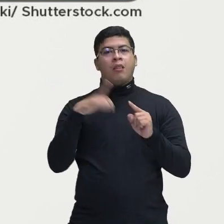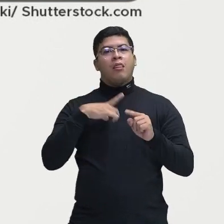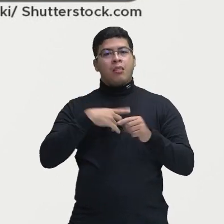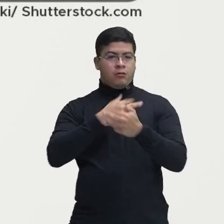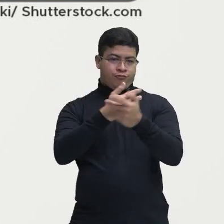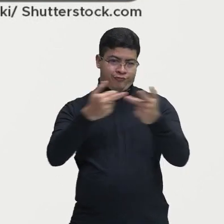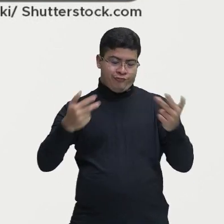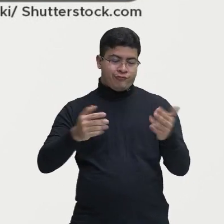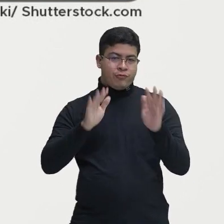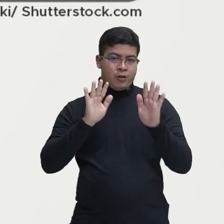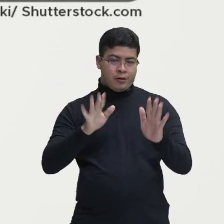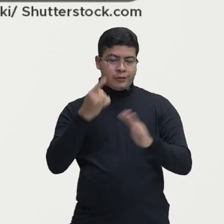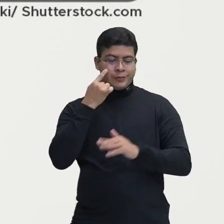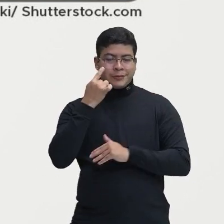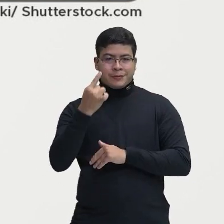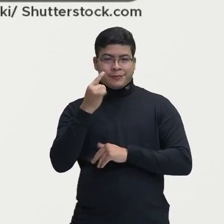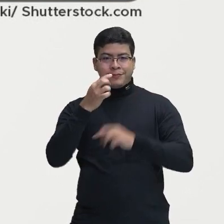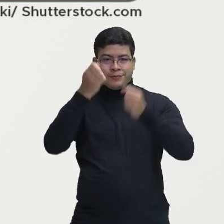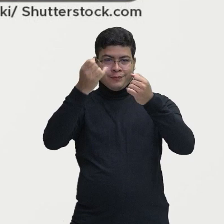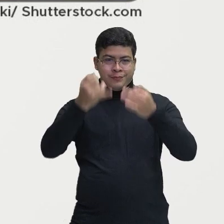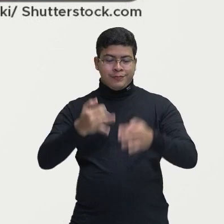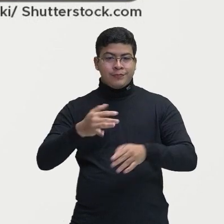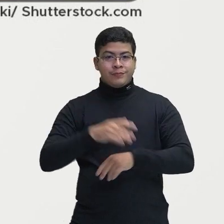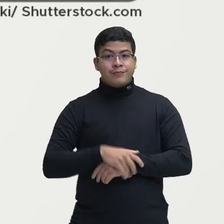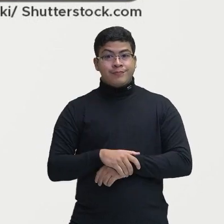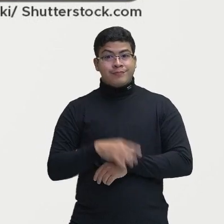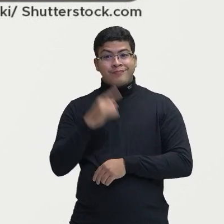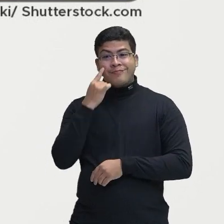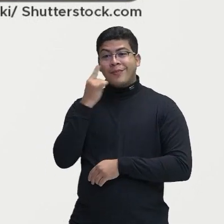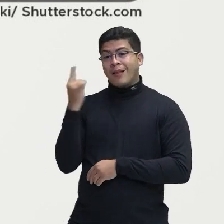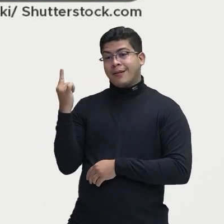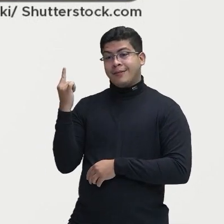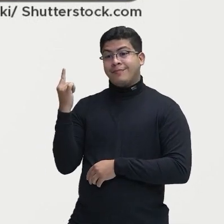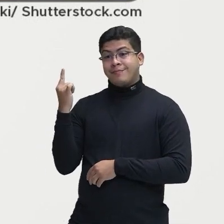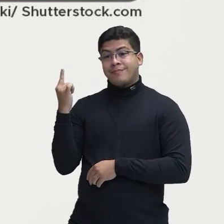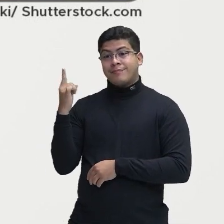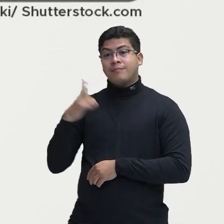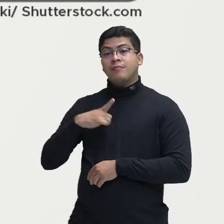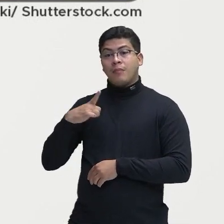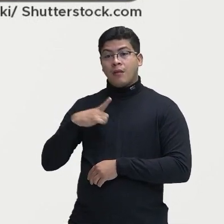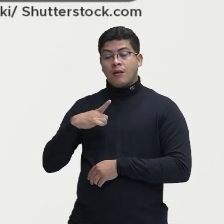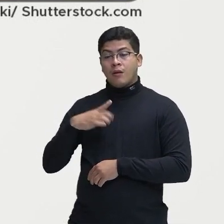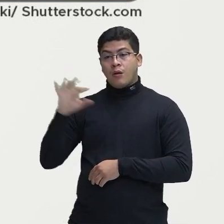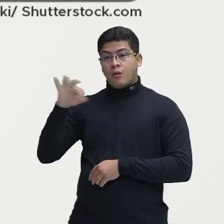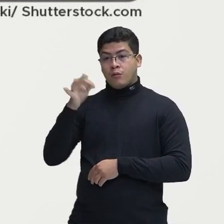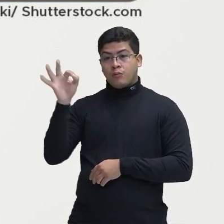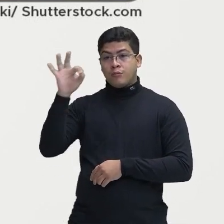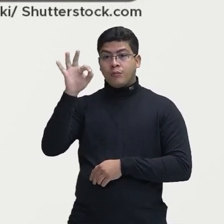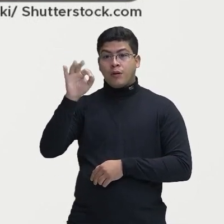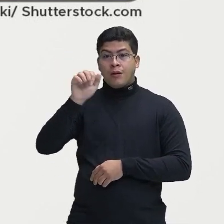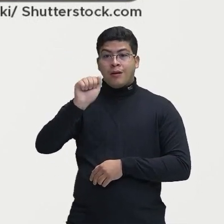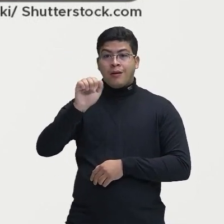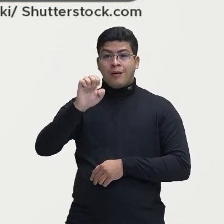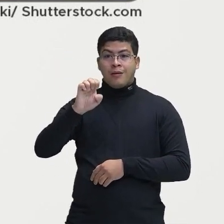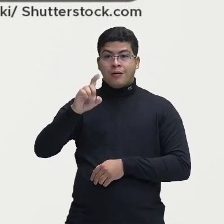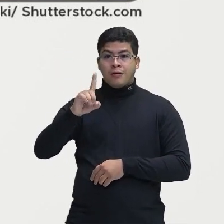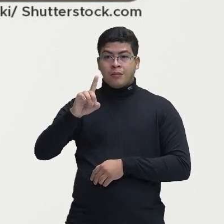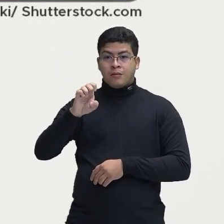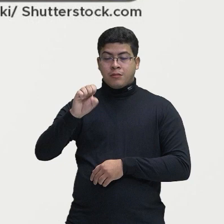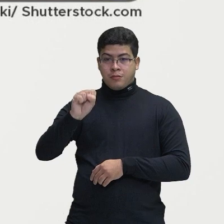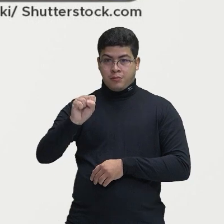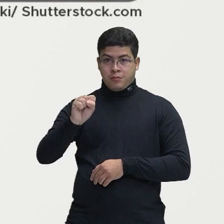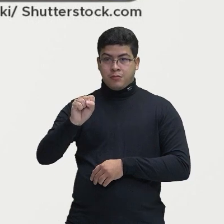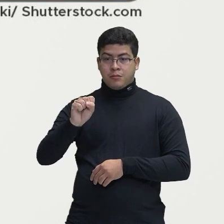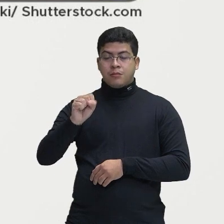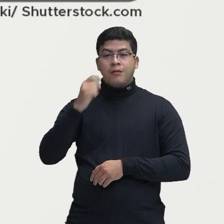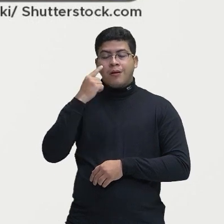a outros seres vivos. Ao lado, a gente tem a imagem que representa o mosquito do Aedes aegypti. E a gente